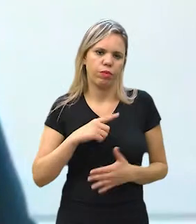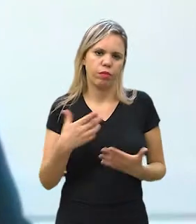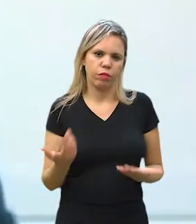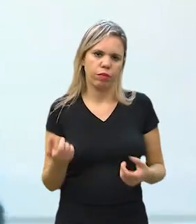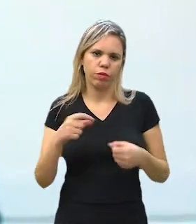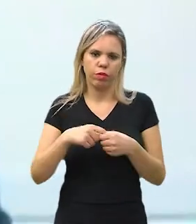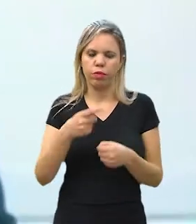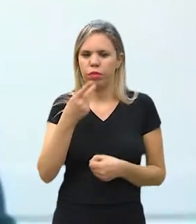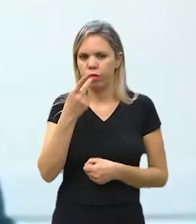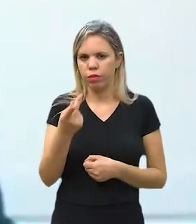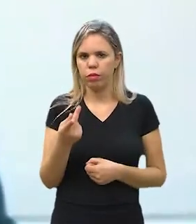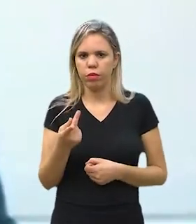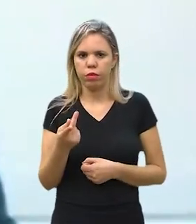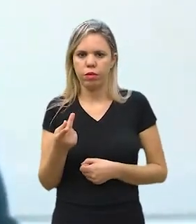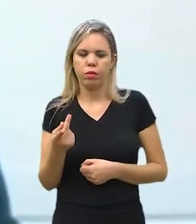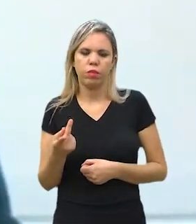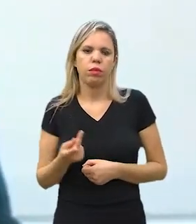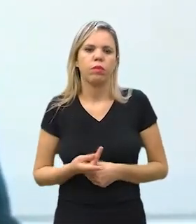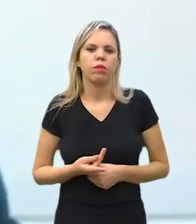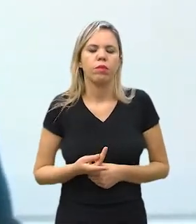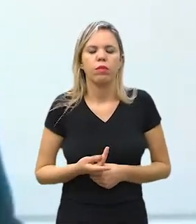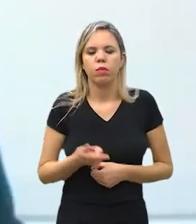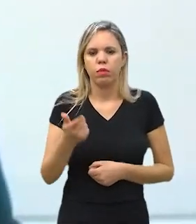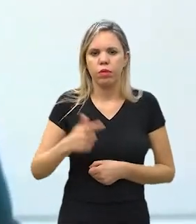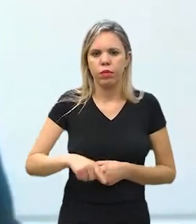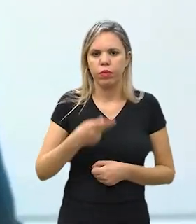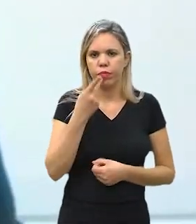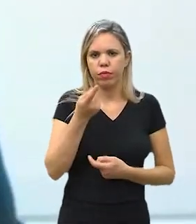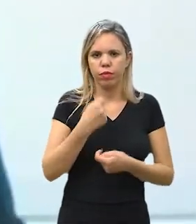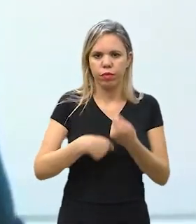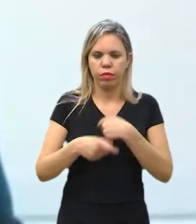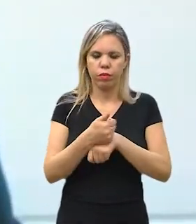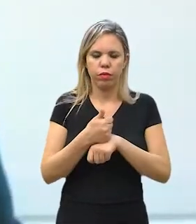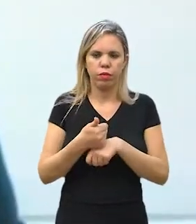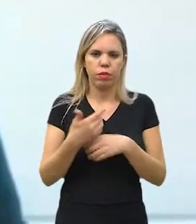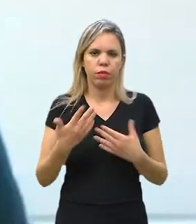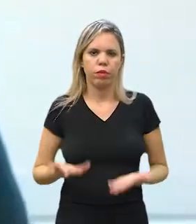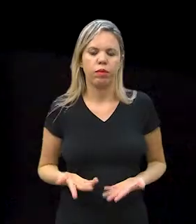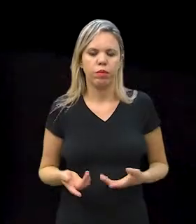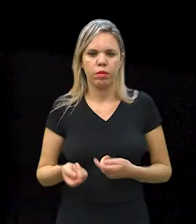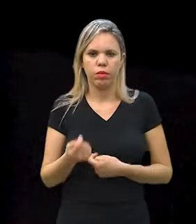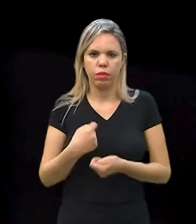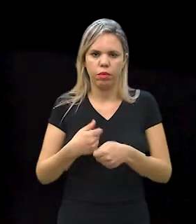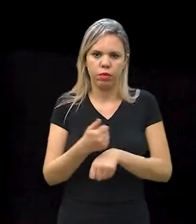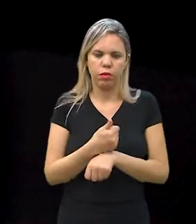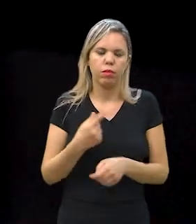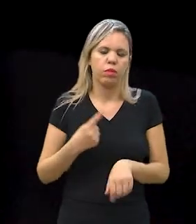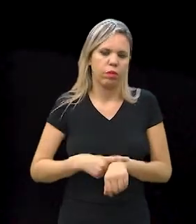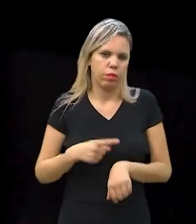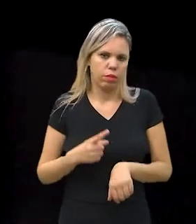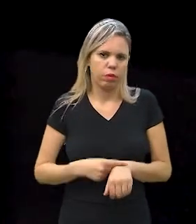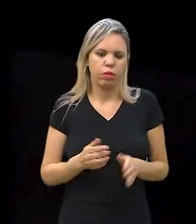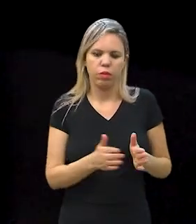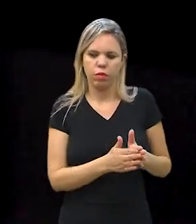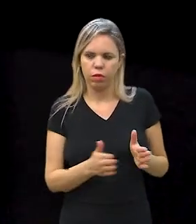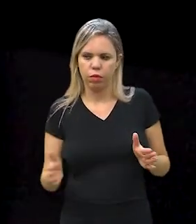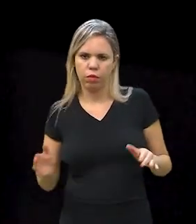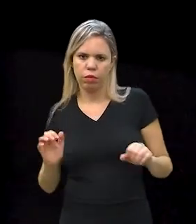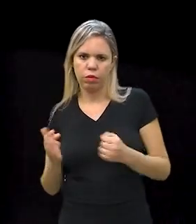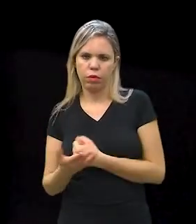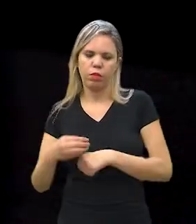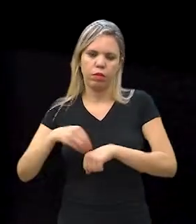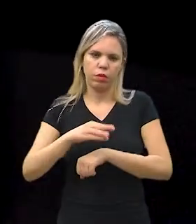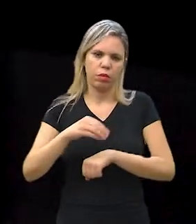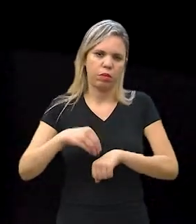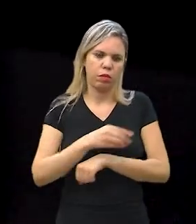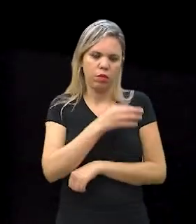tá? E volto a falar, até porque fica um pouco meio clichê aqui eu ficar falando de network. Mas o network, nesse momento